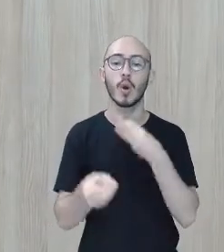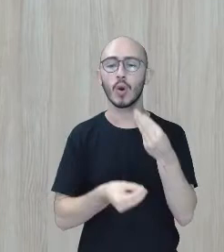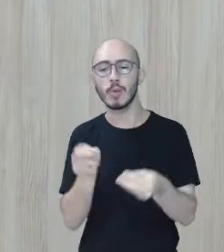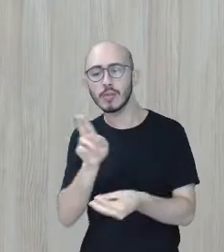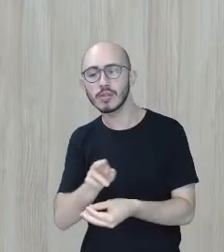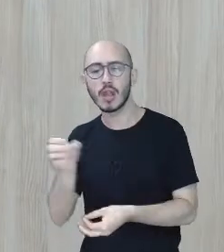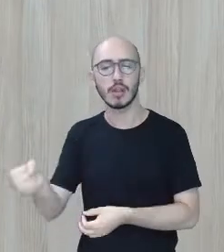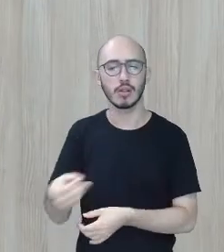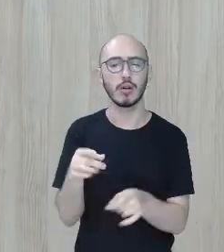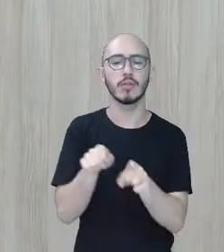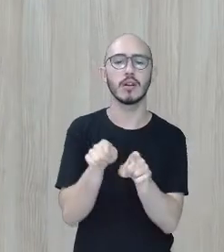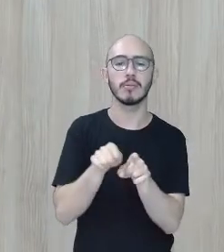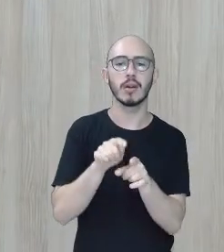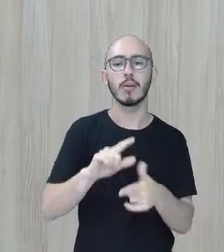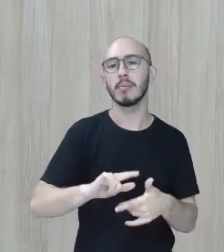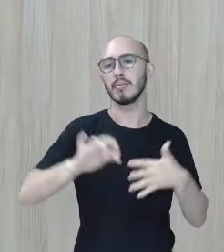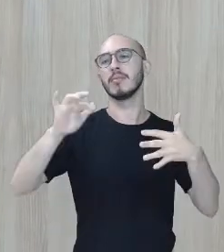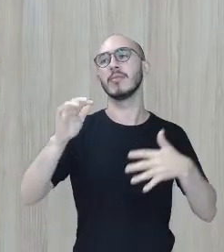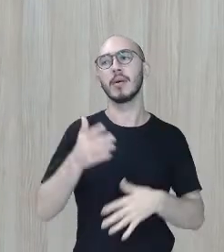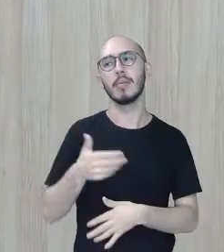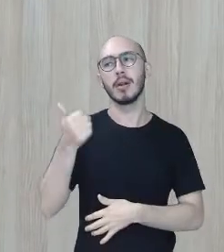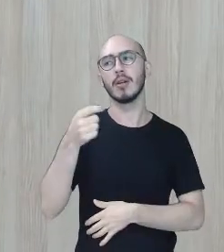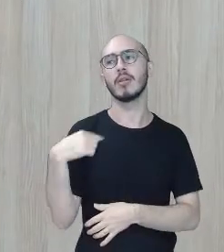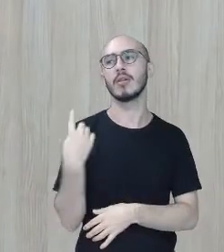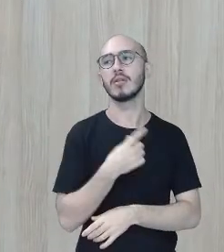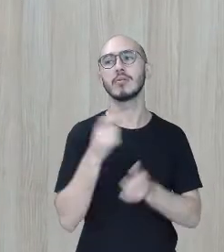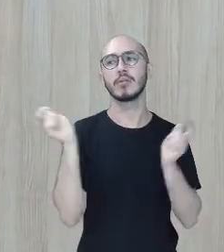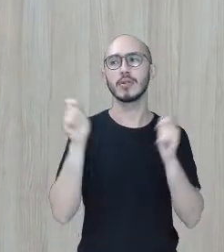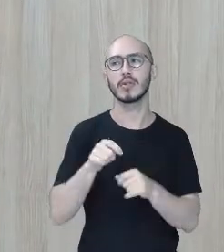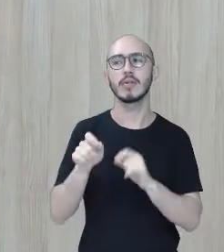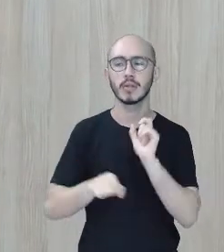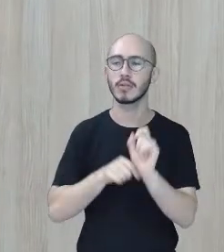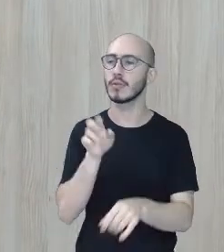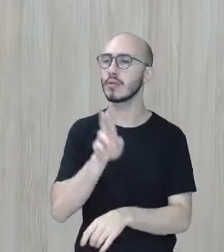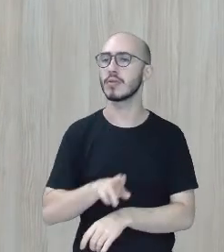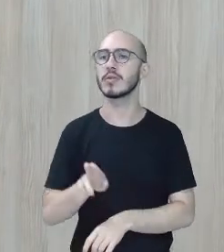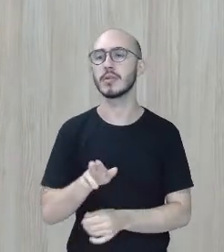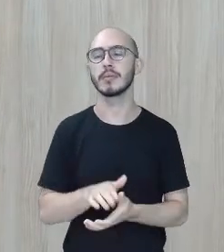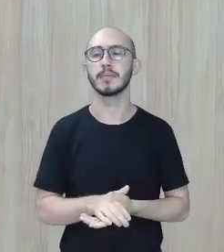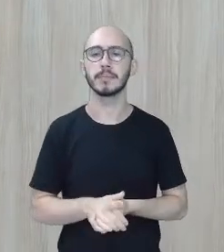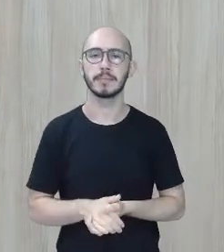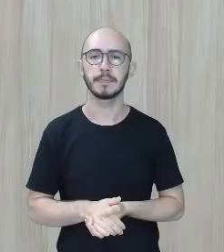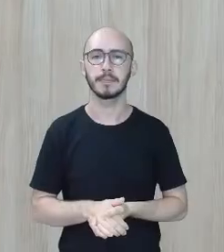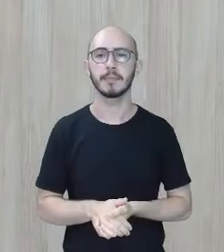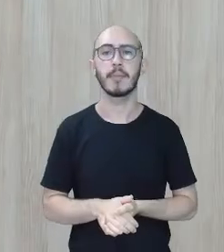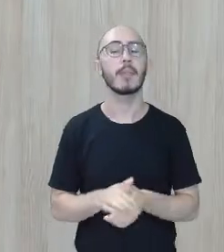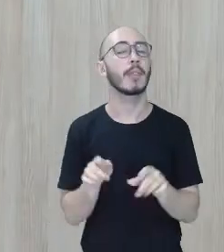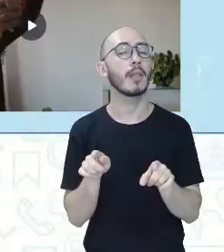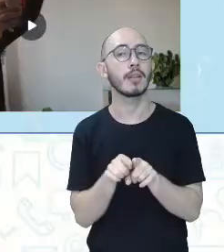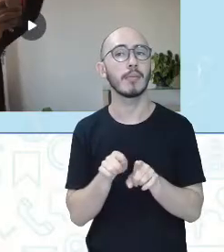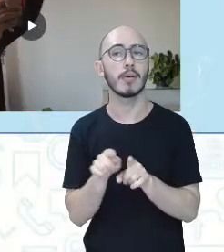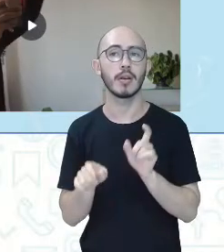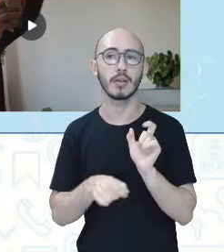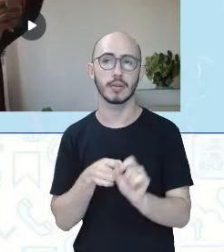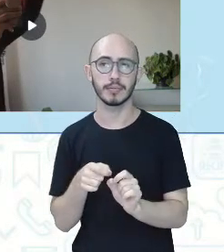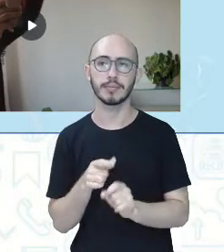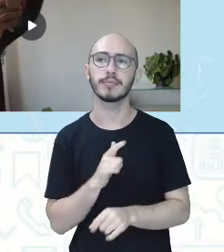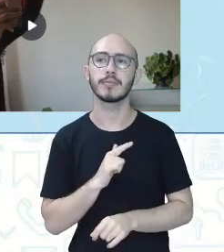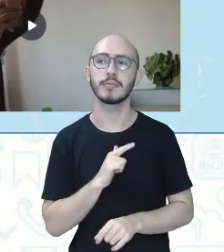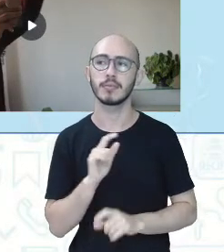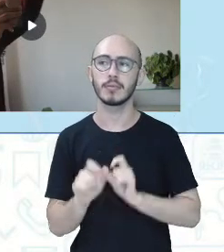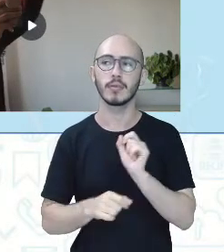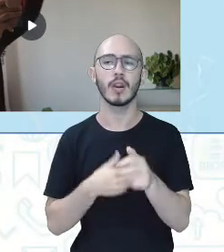utilizar, um modernismo melhor para que nós possamos utilizar da melhor forma possível. Também, embora haja